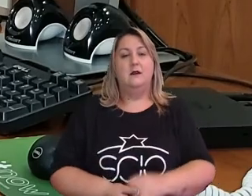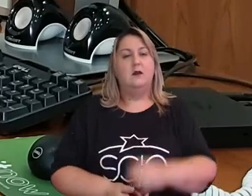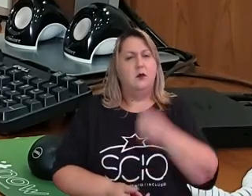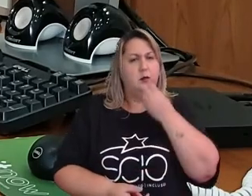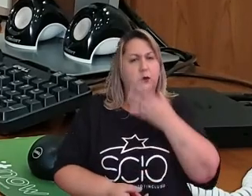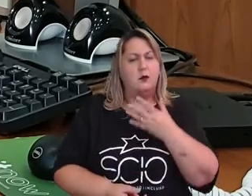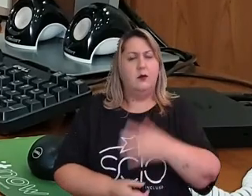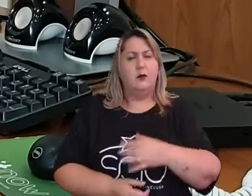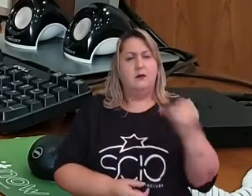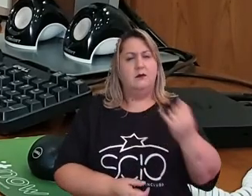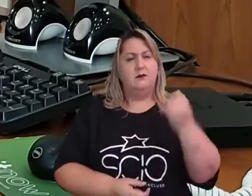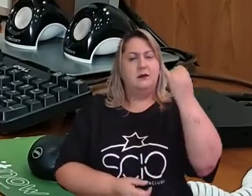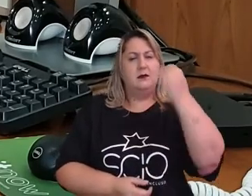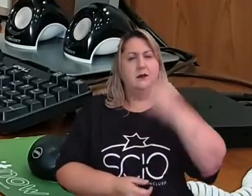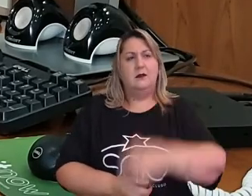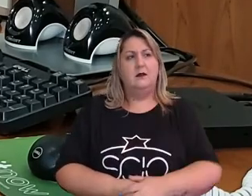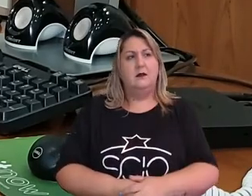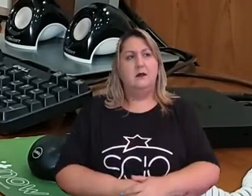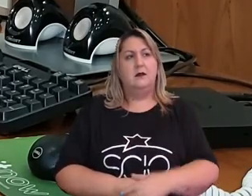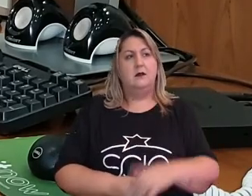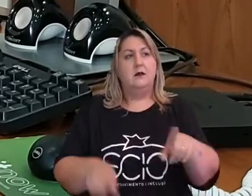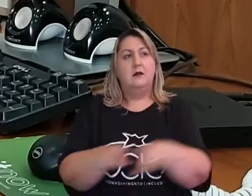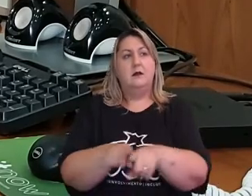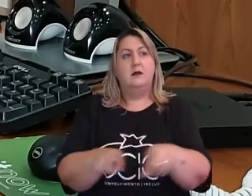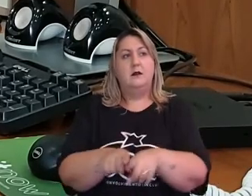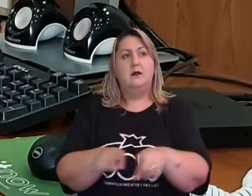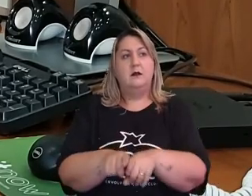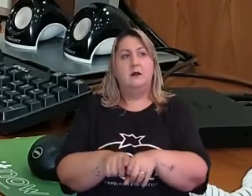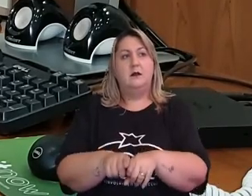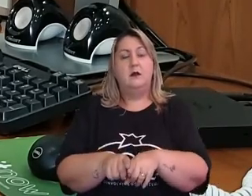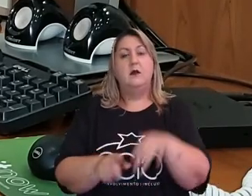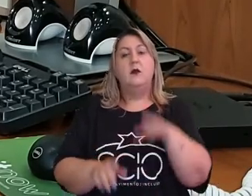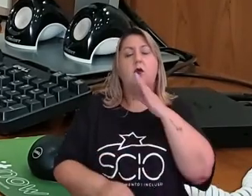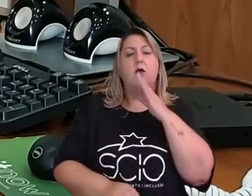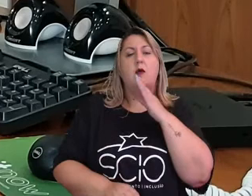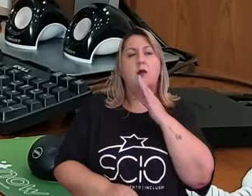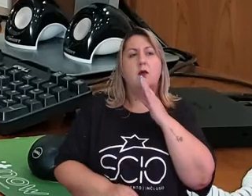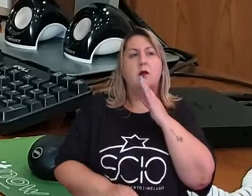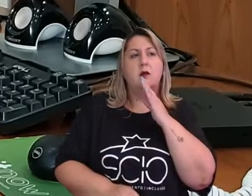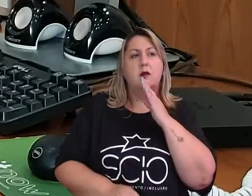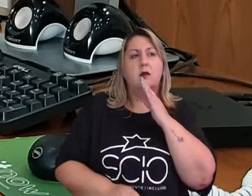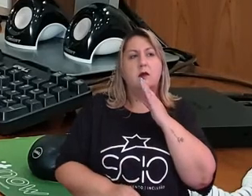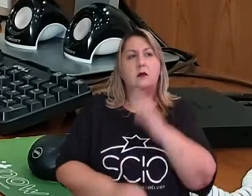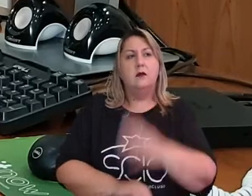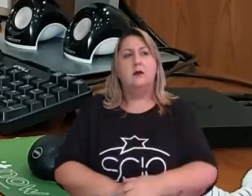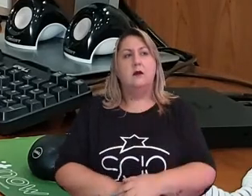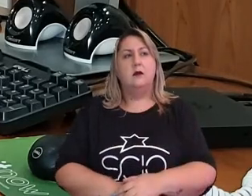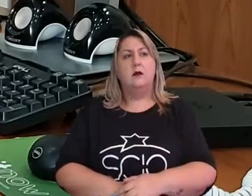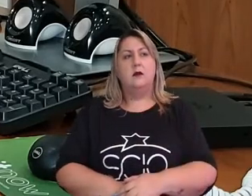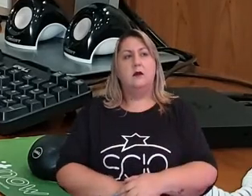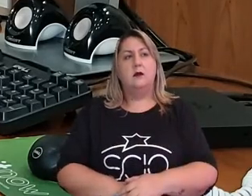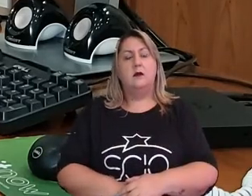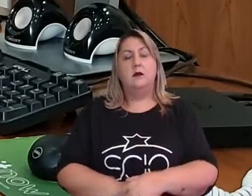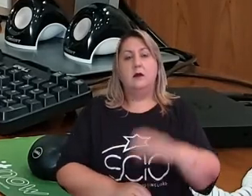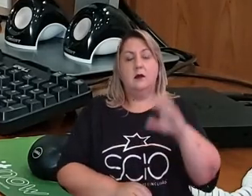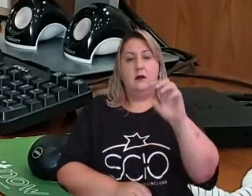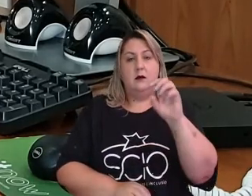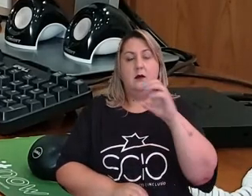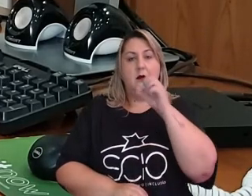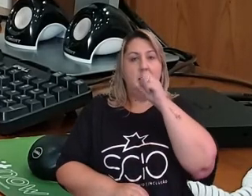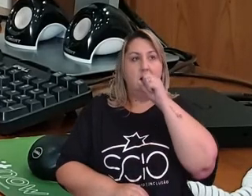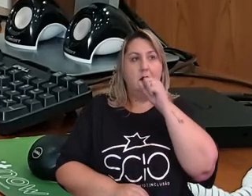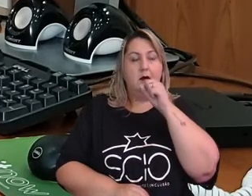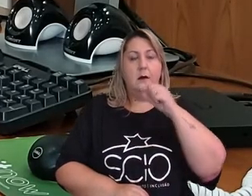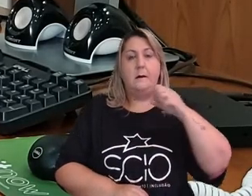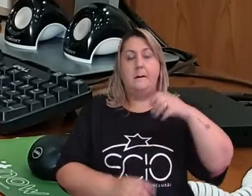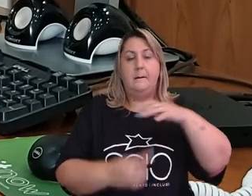importante isso. Gente, eu não posso deixar de falar aqui do reconhecimento, né, que eu preciso dar aí a Citrosuco Matão, que